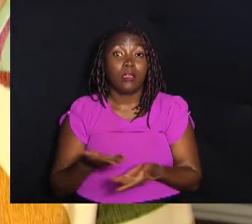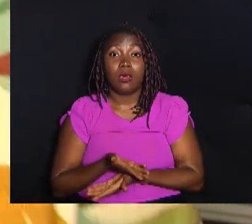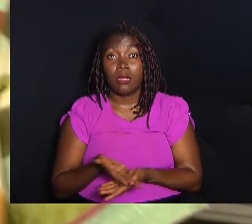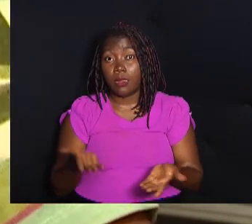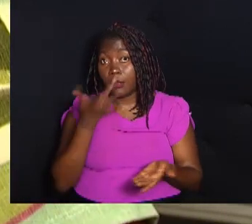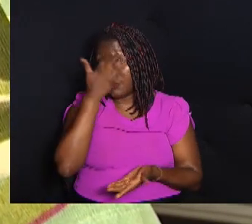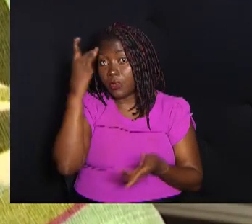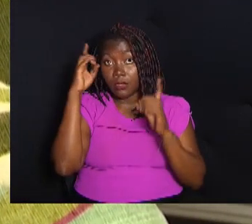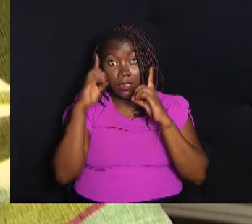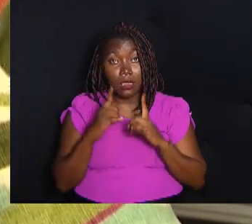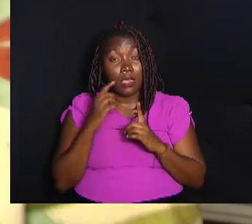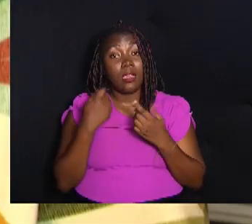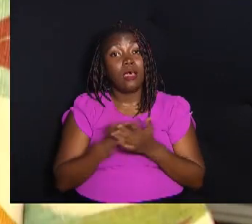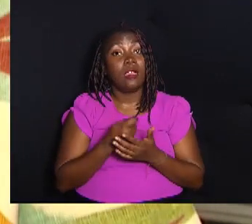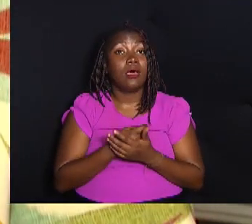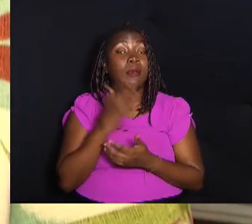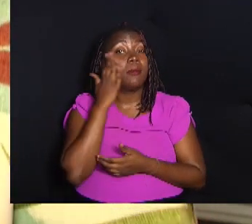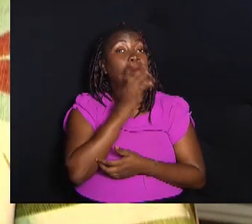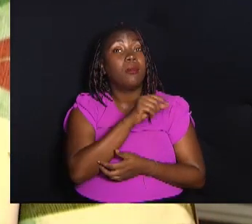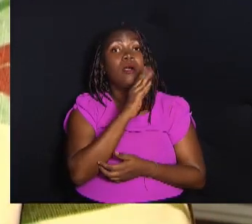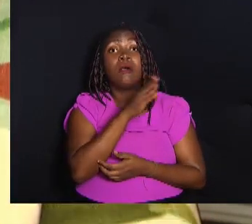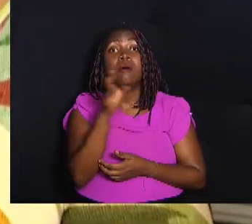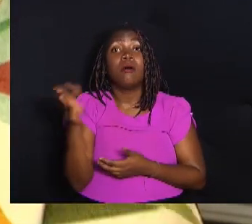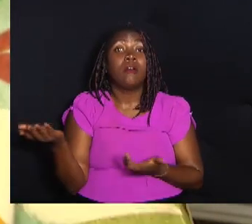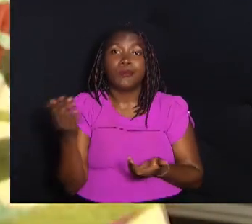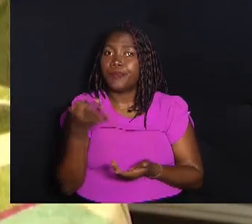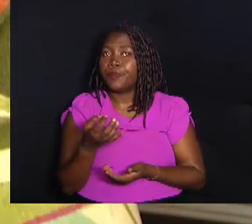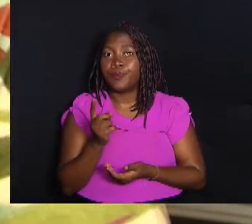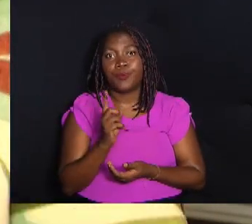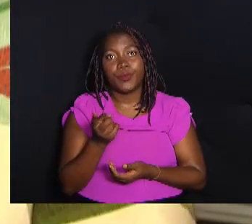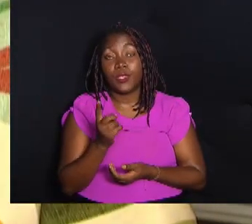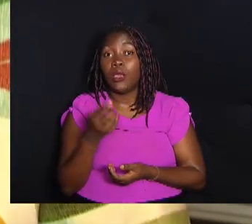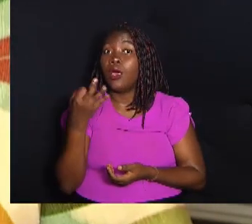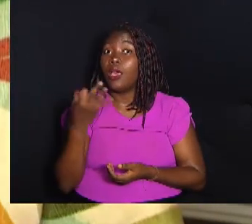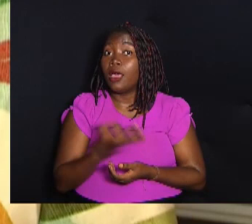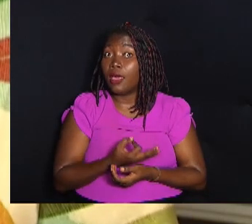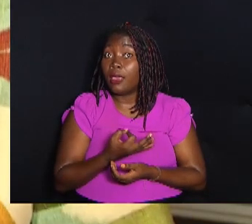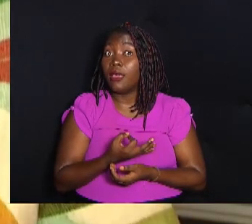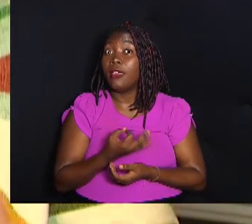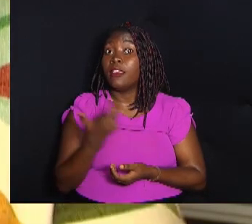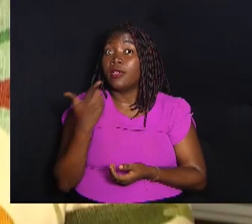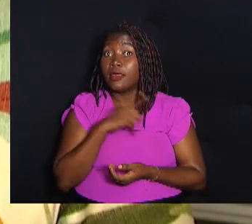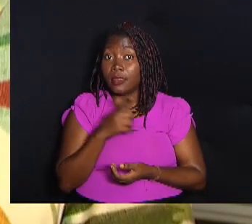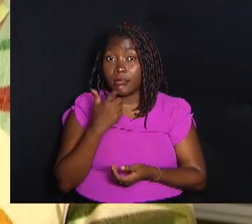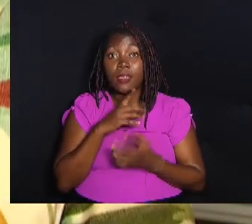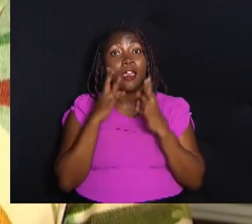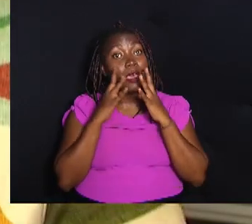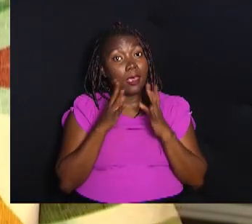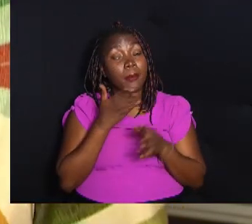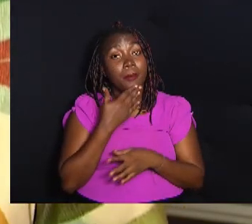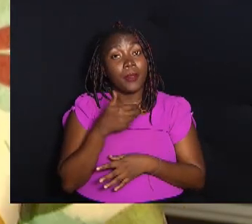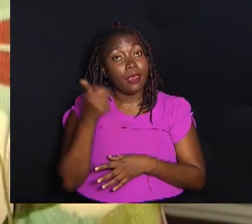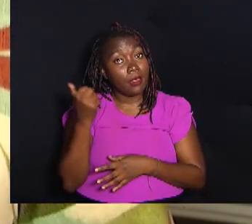deficiência tem que se adequar ao equipamento público o que não é o correto né O correto é equipamento público consiga atender da melhor forma